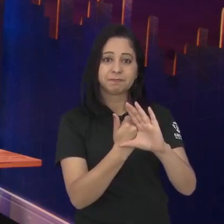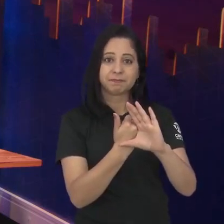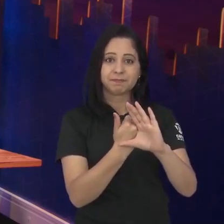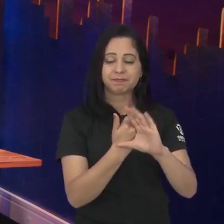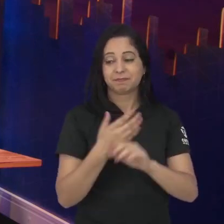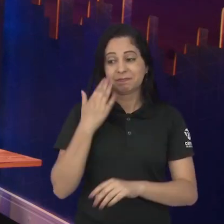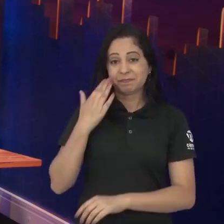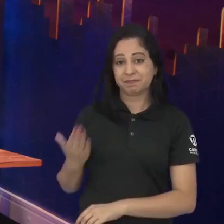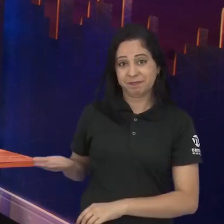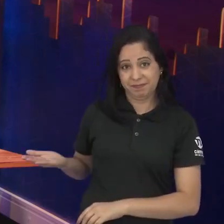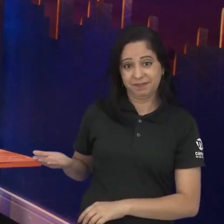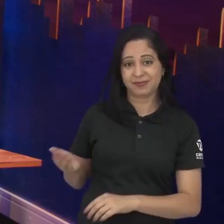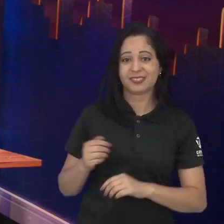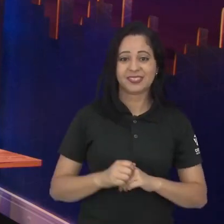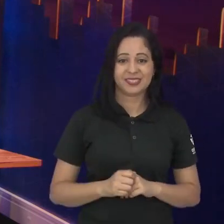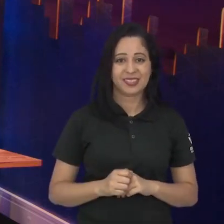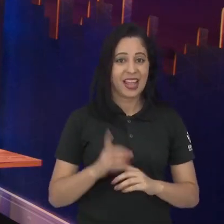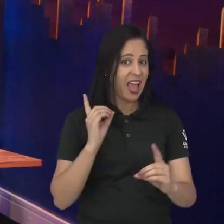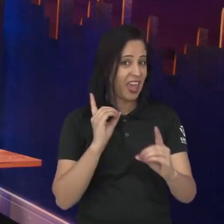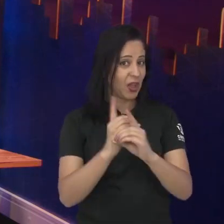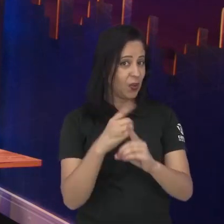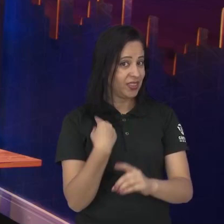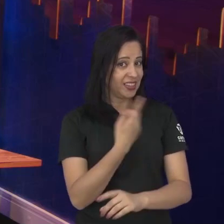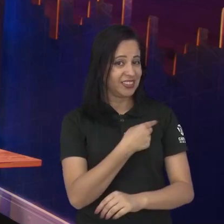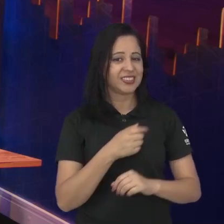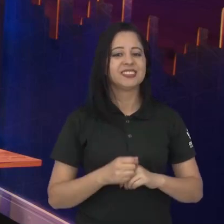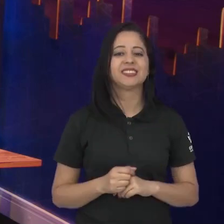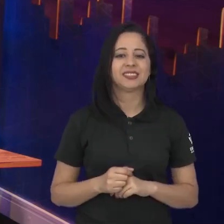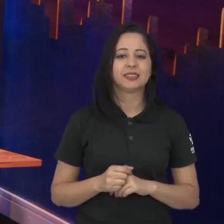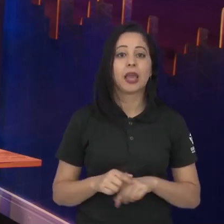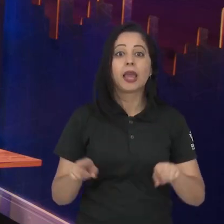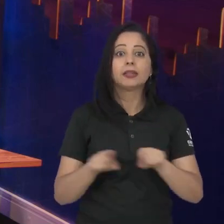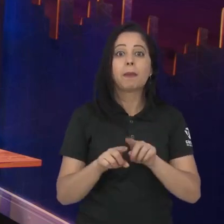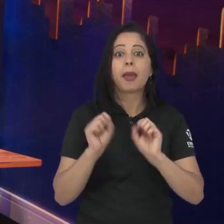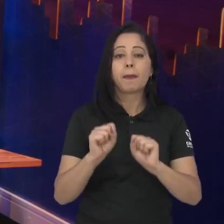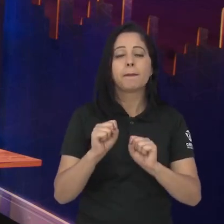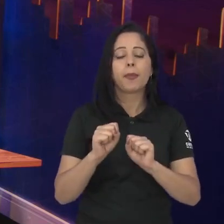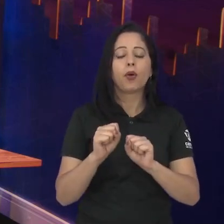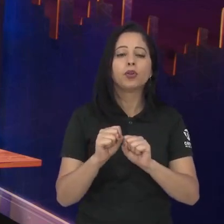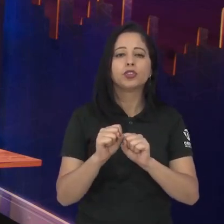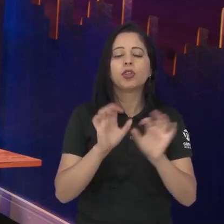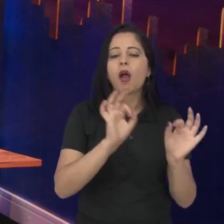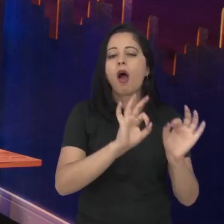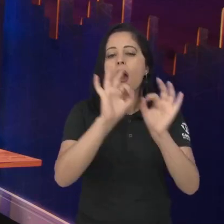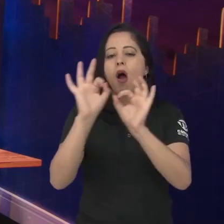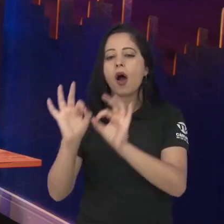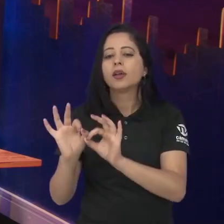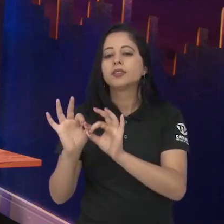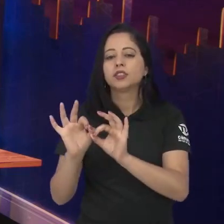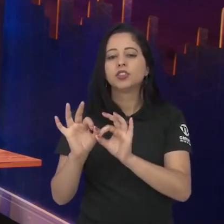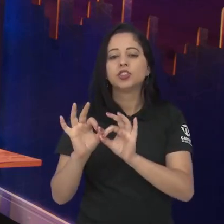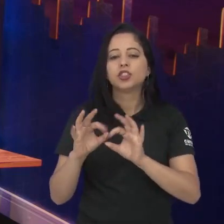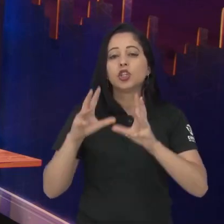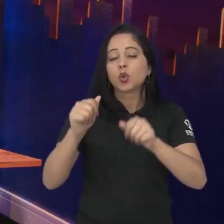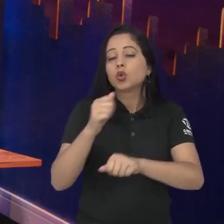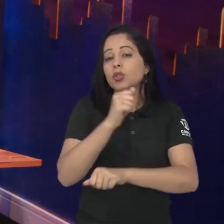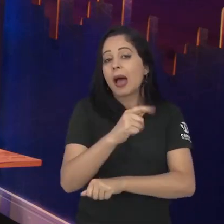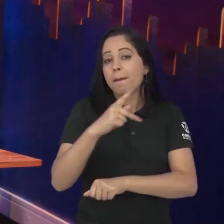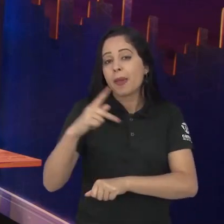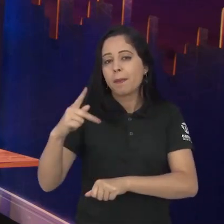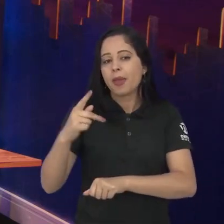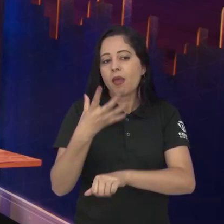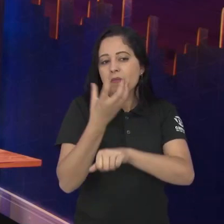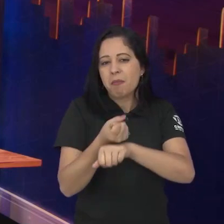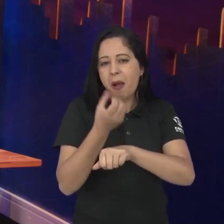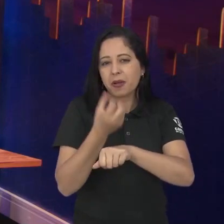no YouTube TV Câmara São José dos Campos, que vocês já encontram a gente. E vocês também podem escutar a gente em plataformas, né, em